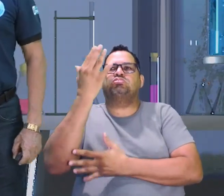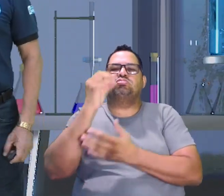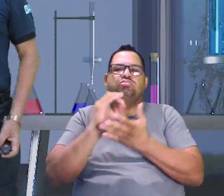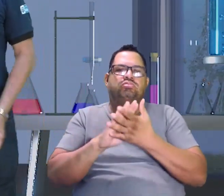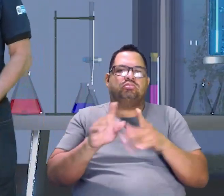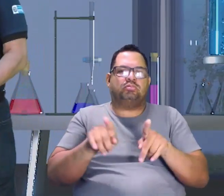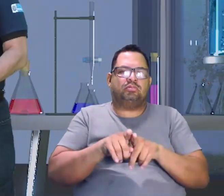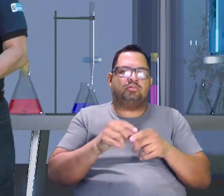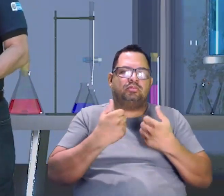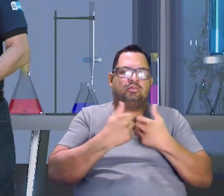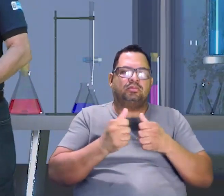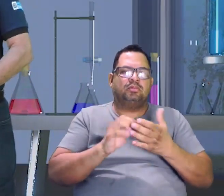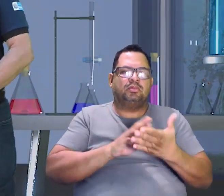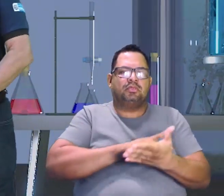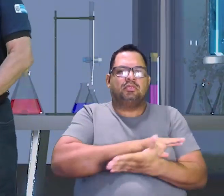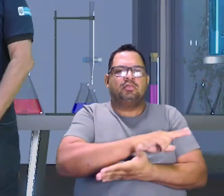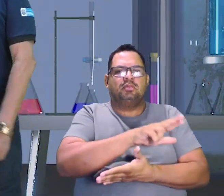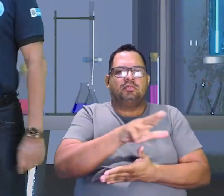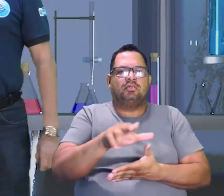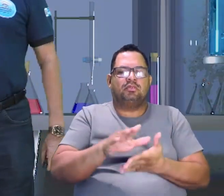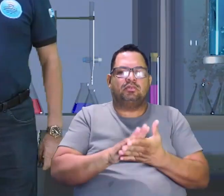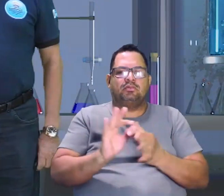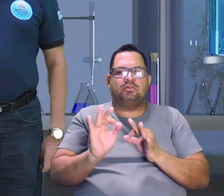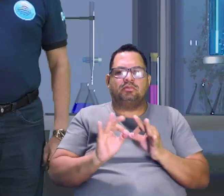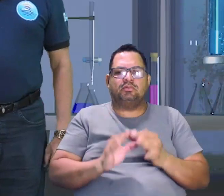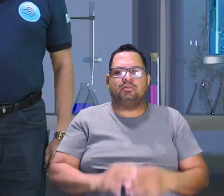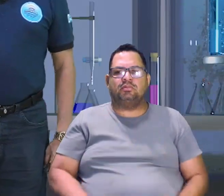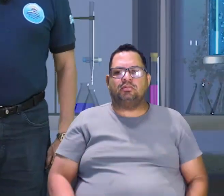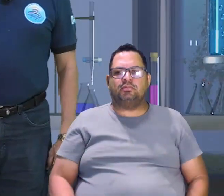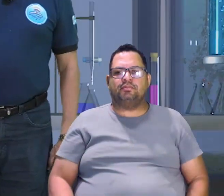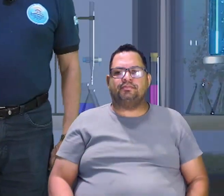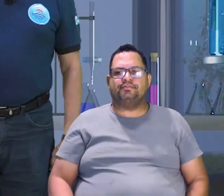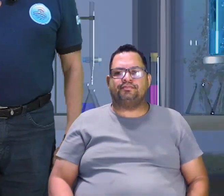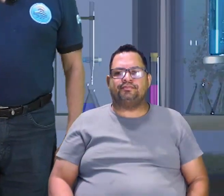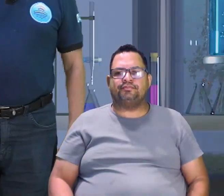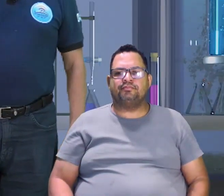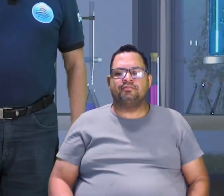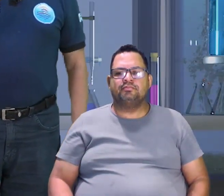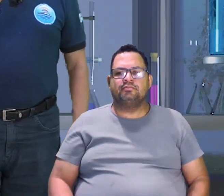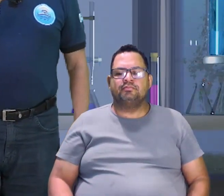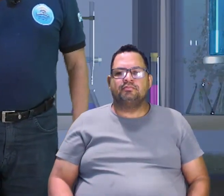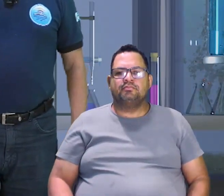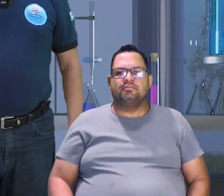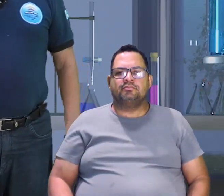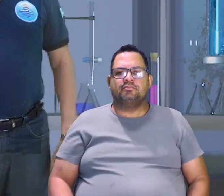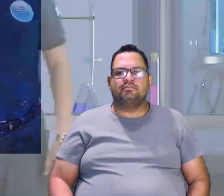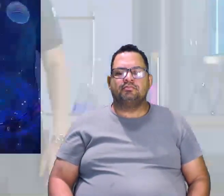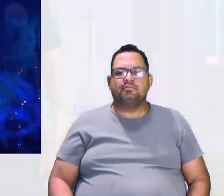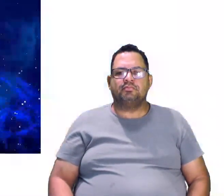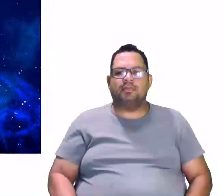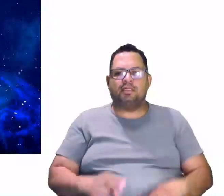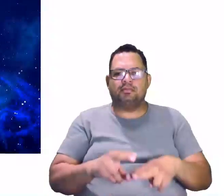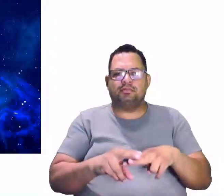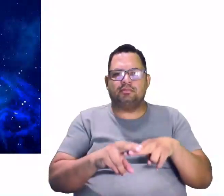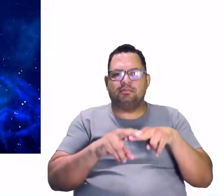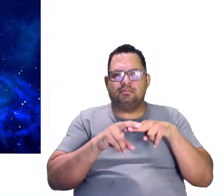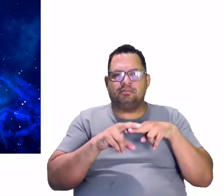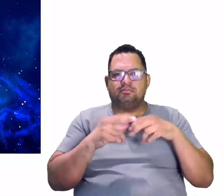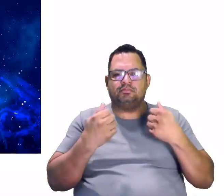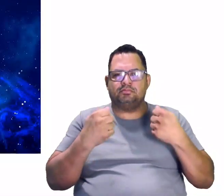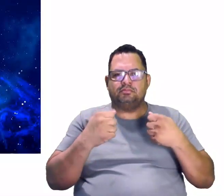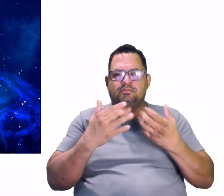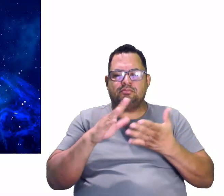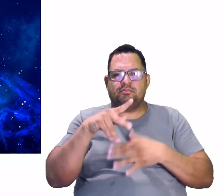pelos transportes e de diversas outras formas, né, professor? Perfeitamente, professor Sabrina. E aí, olha só, é por isso que